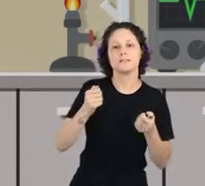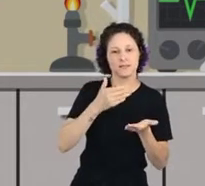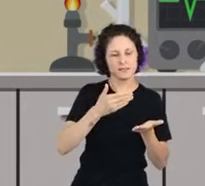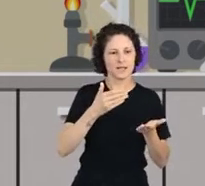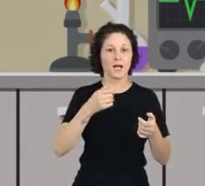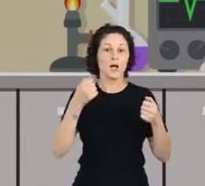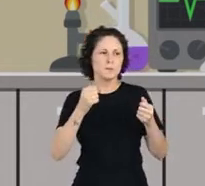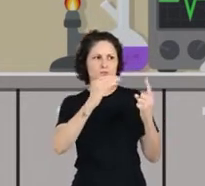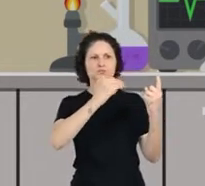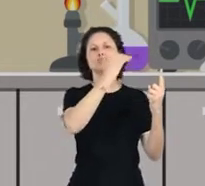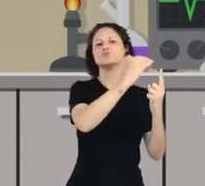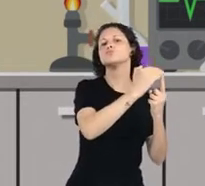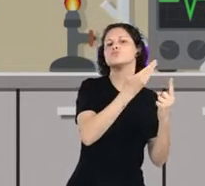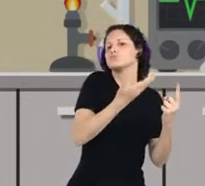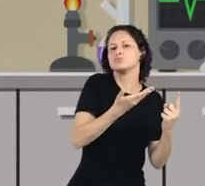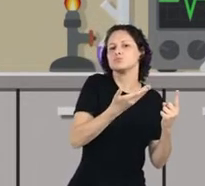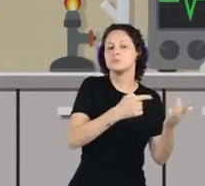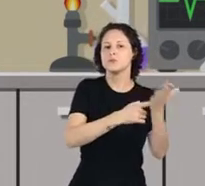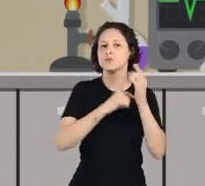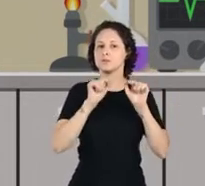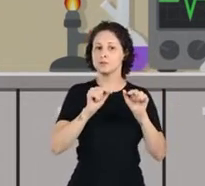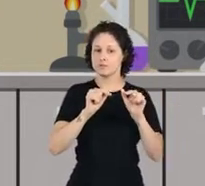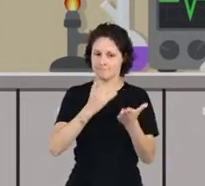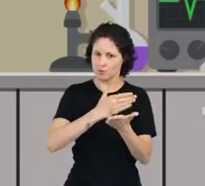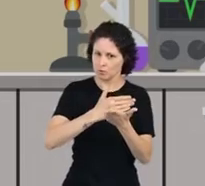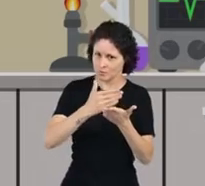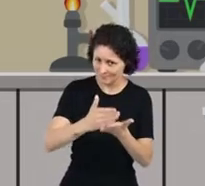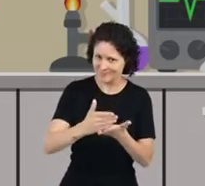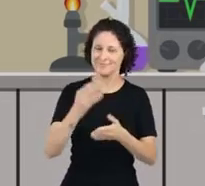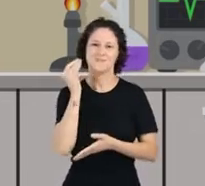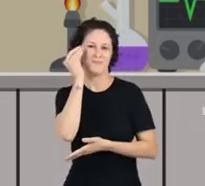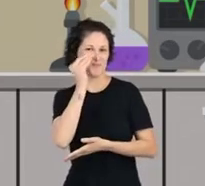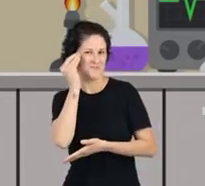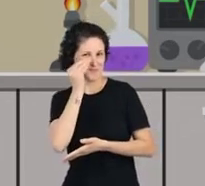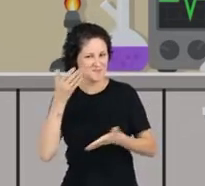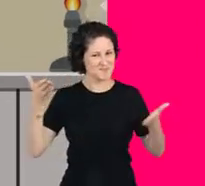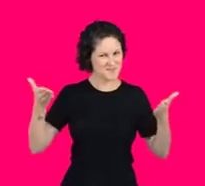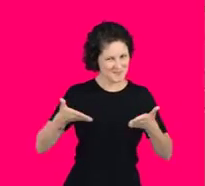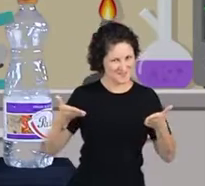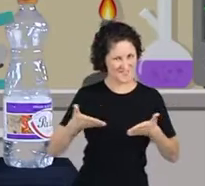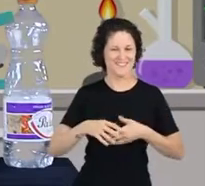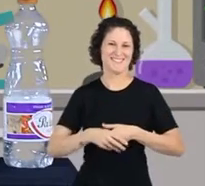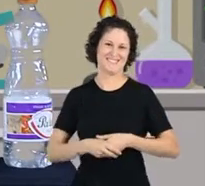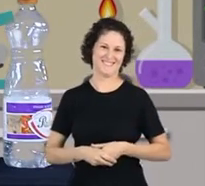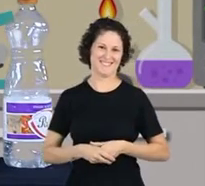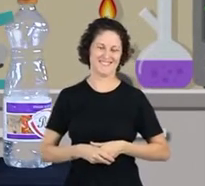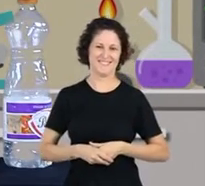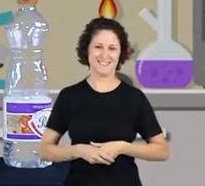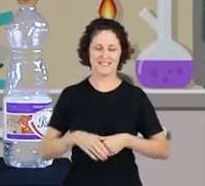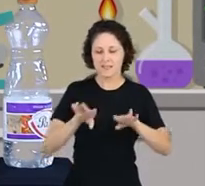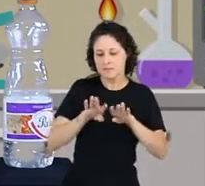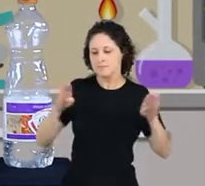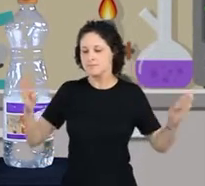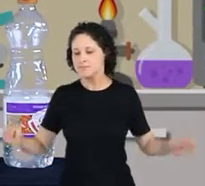aí na sua casa, não se esqueça de pedir ajuda a um adulto, combinado? Então, vamos lá! Bom, eu estou aqui